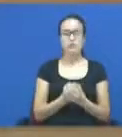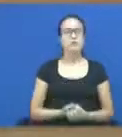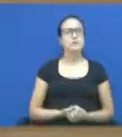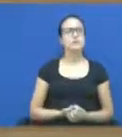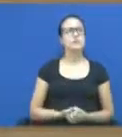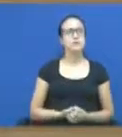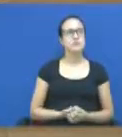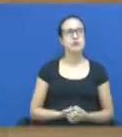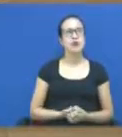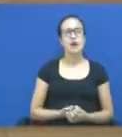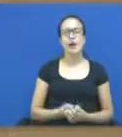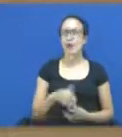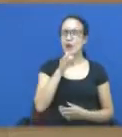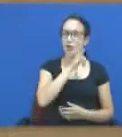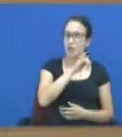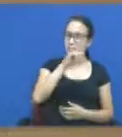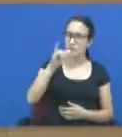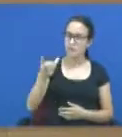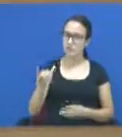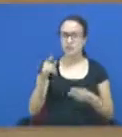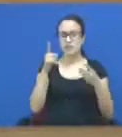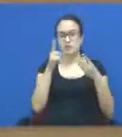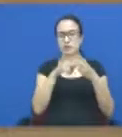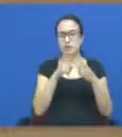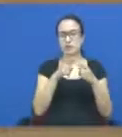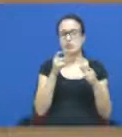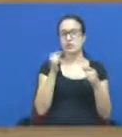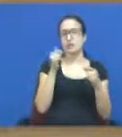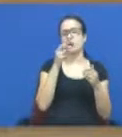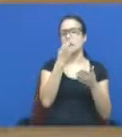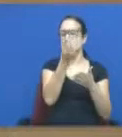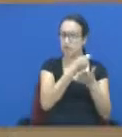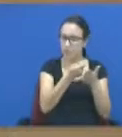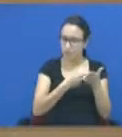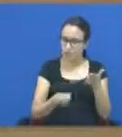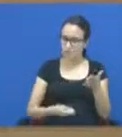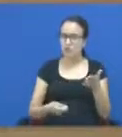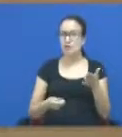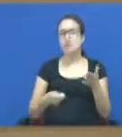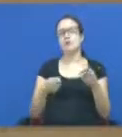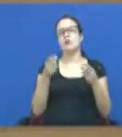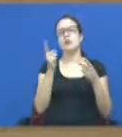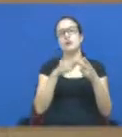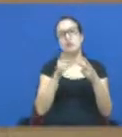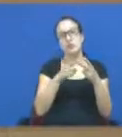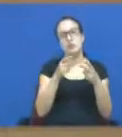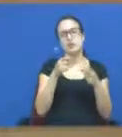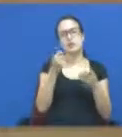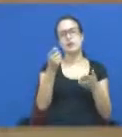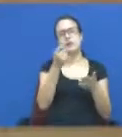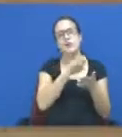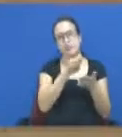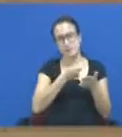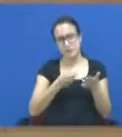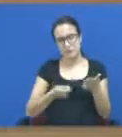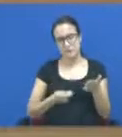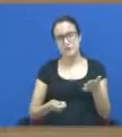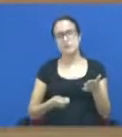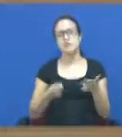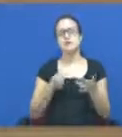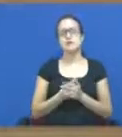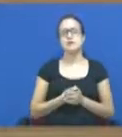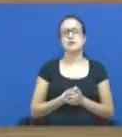possam anunciar o relator, o presidente e a relatora, a presidente e a